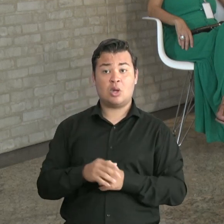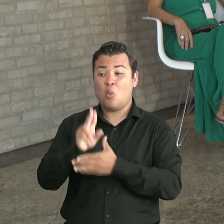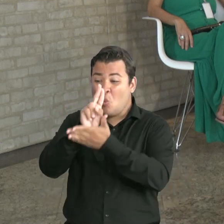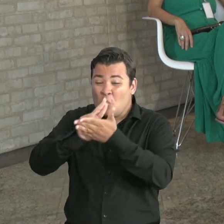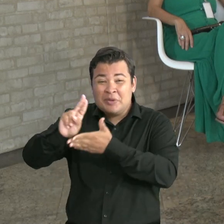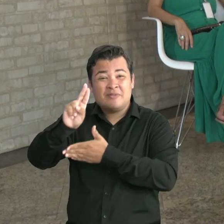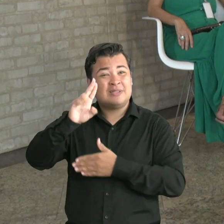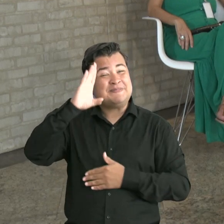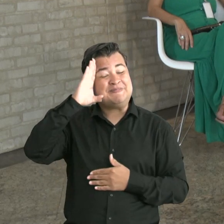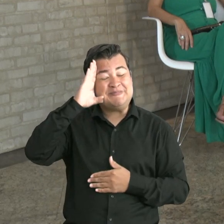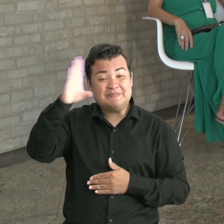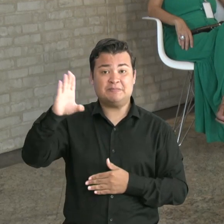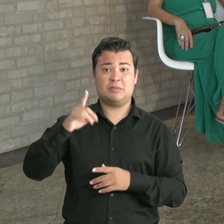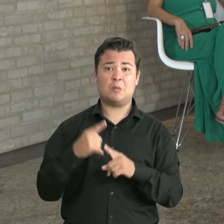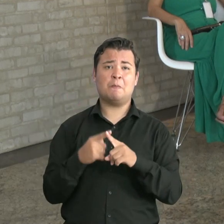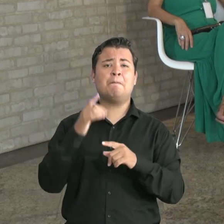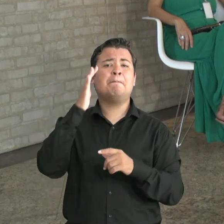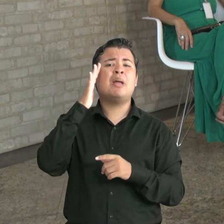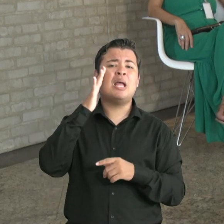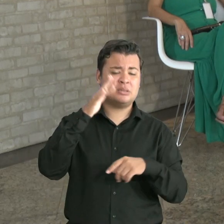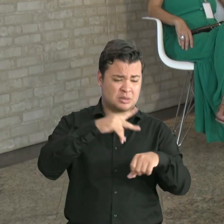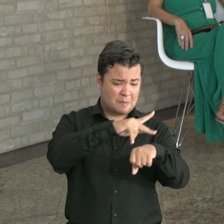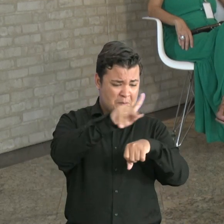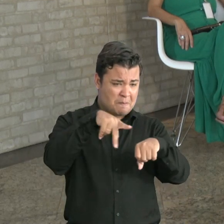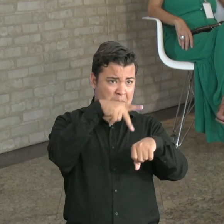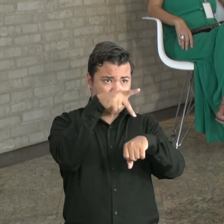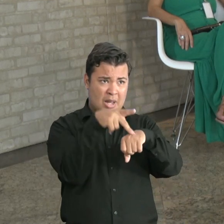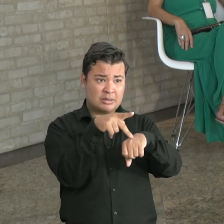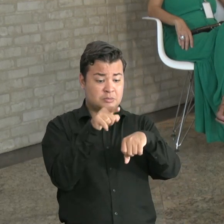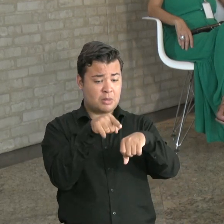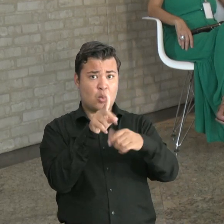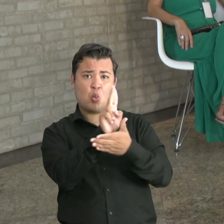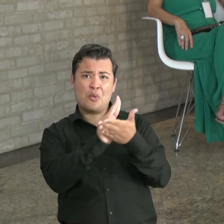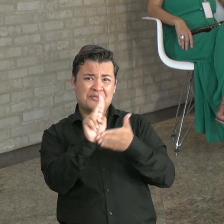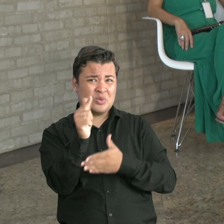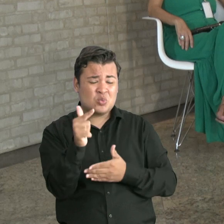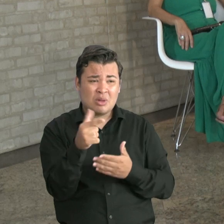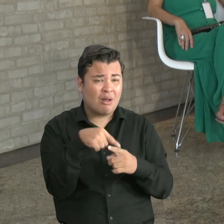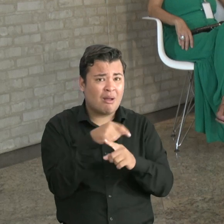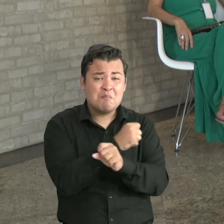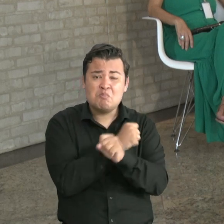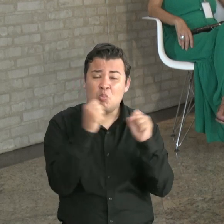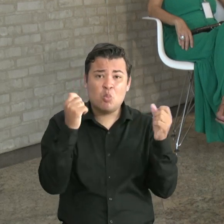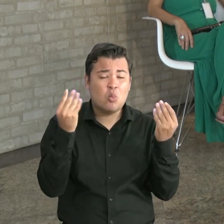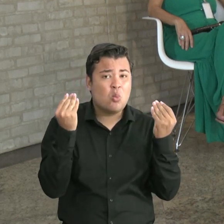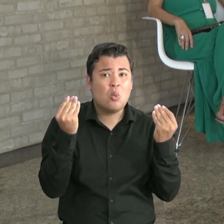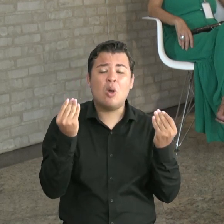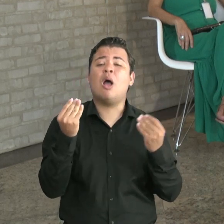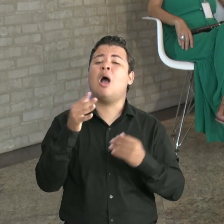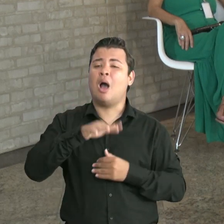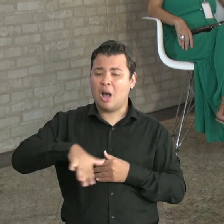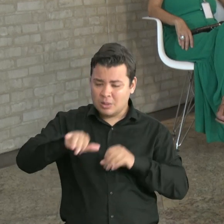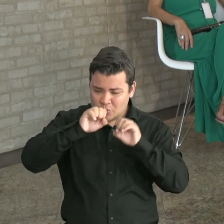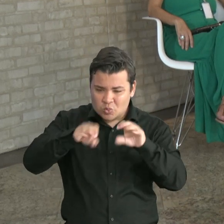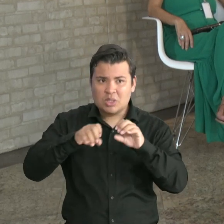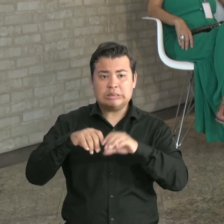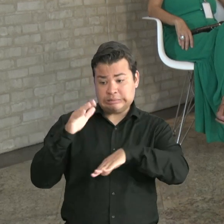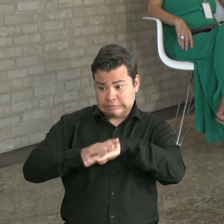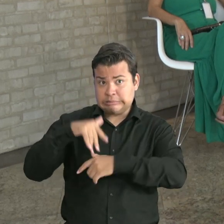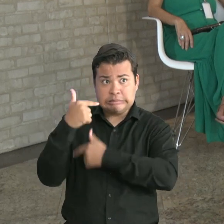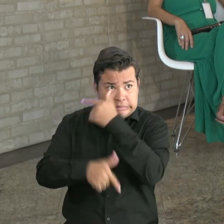um país sem a universidade. Não é? Nós temos muito que fazer na educação, muito que